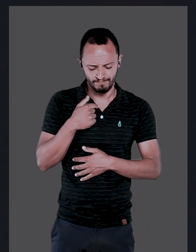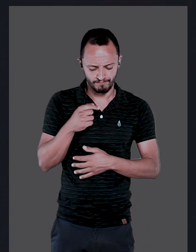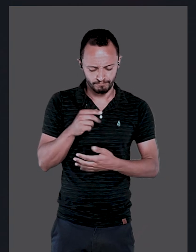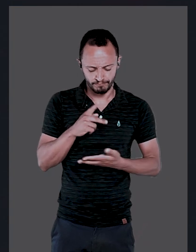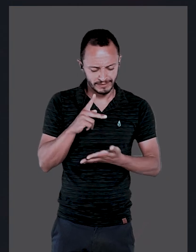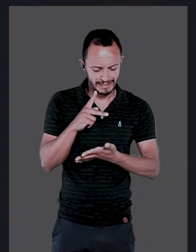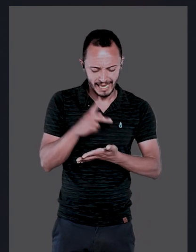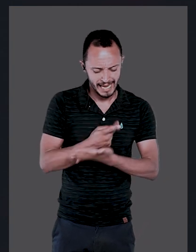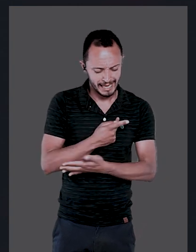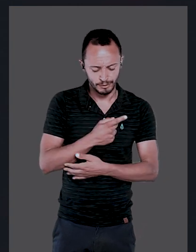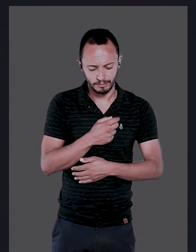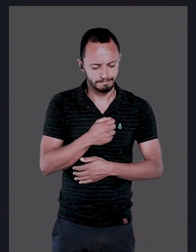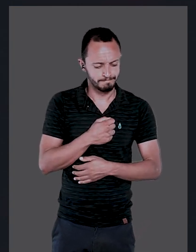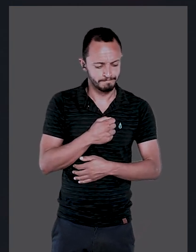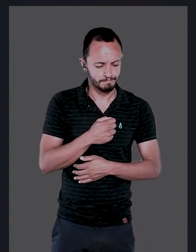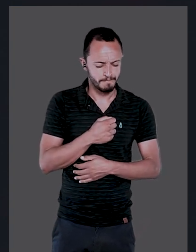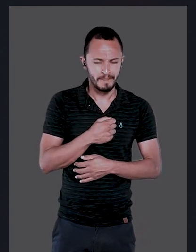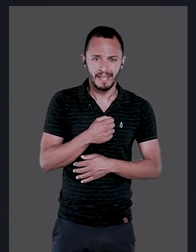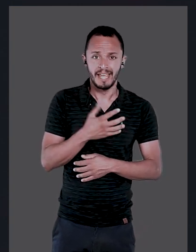sempre estou errado.